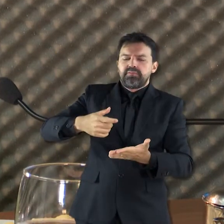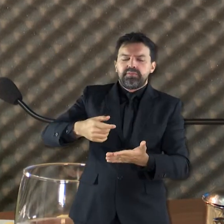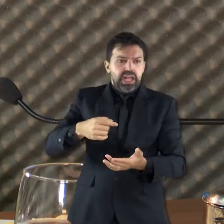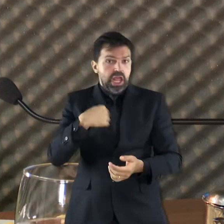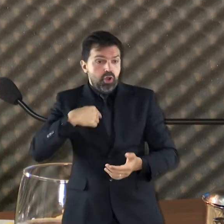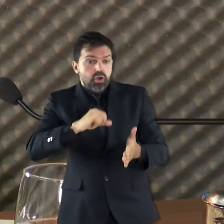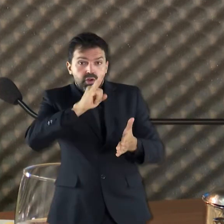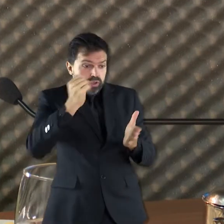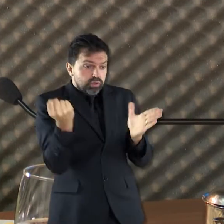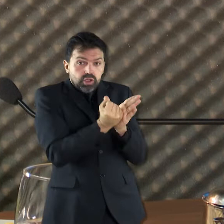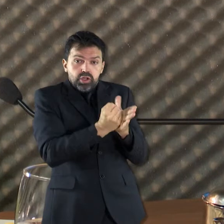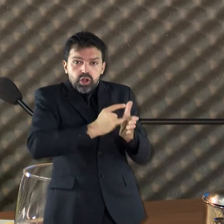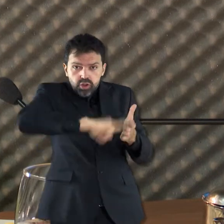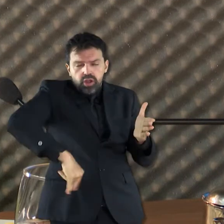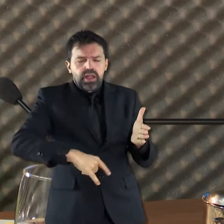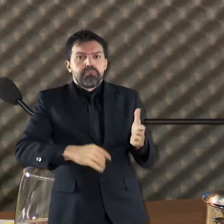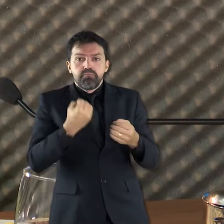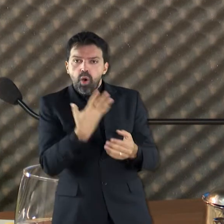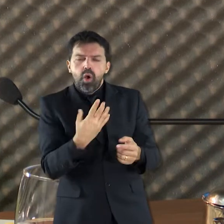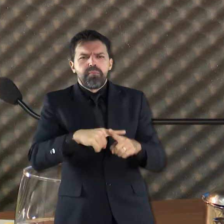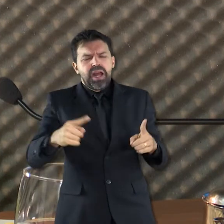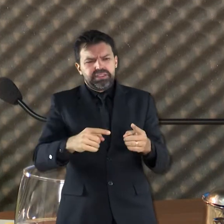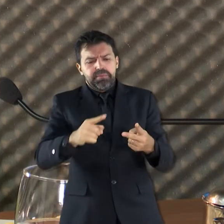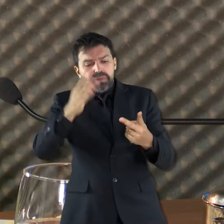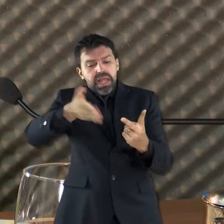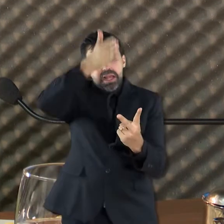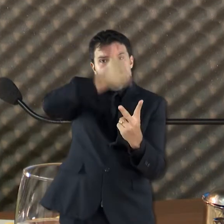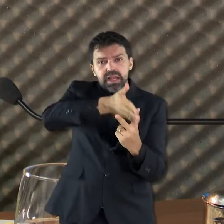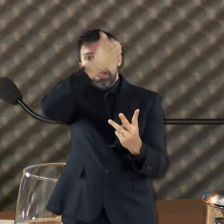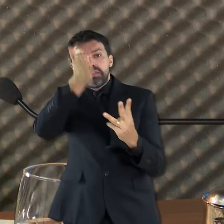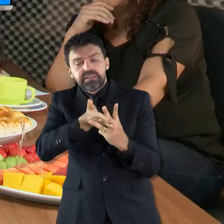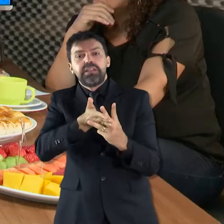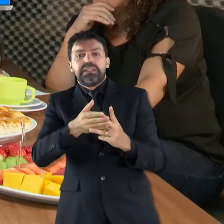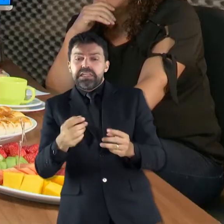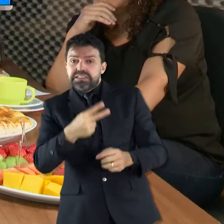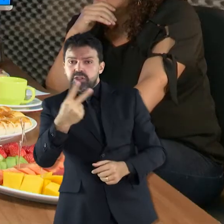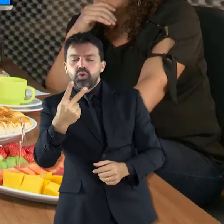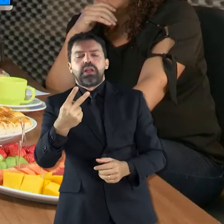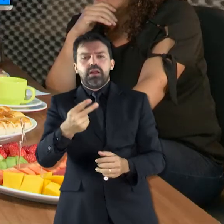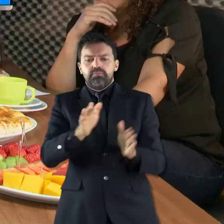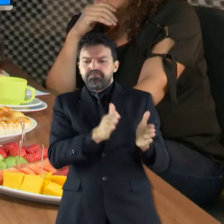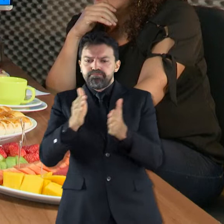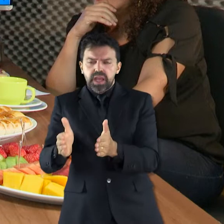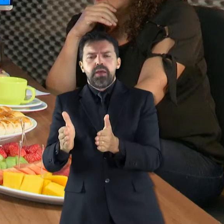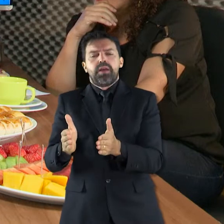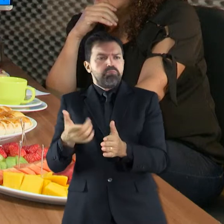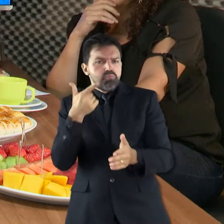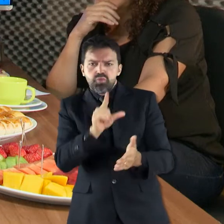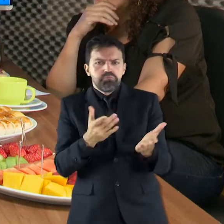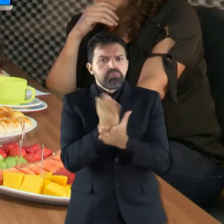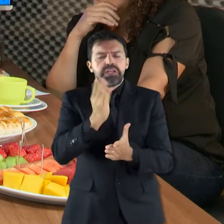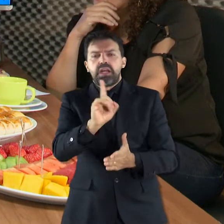fazer a segunda etapa super displicente. Não tinha tido a nota, que as notas saíram depois. Tem concurso que não passa